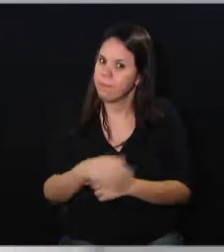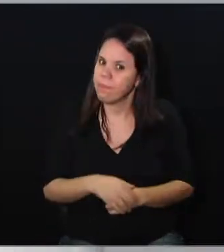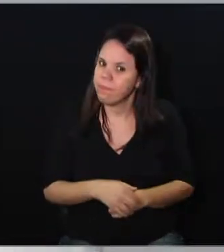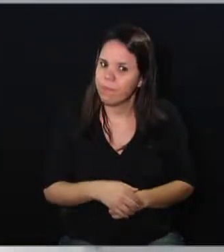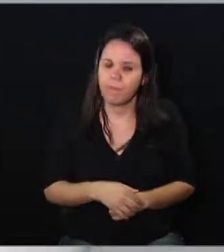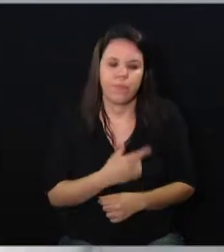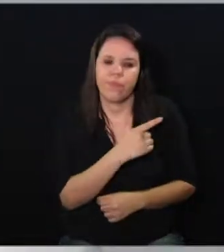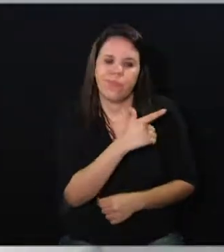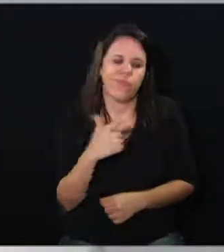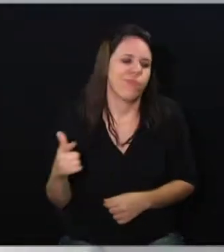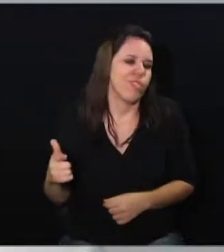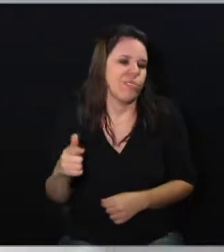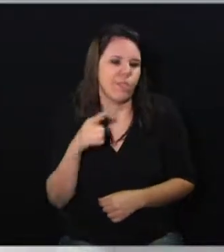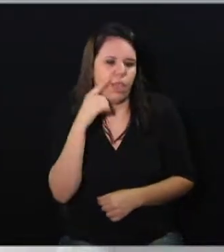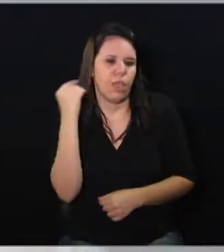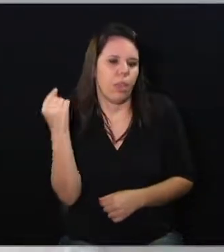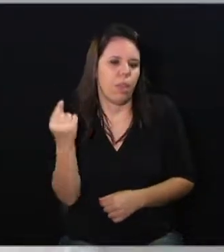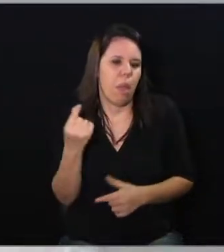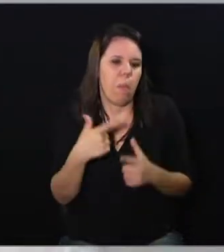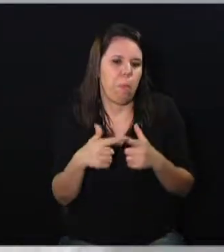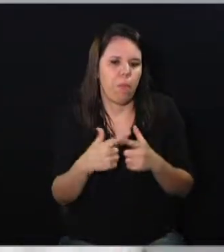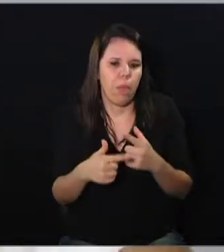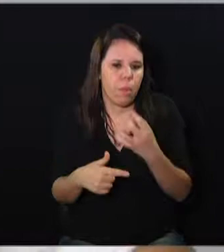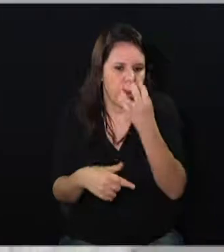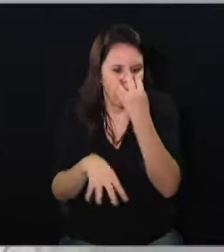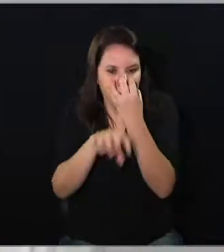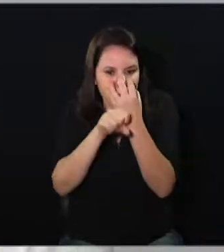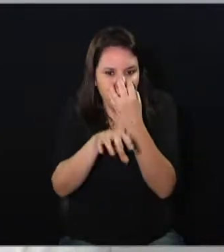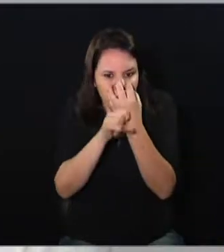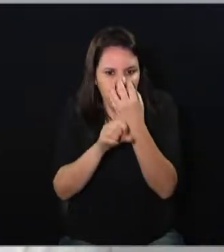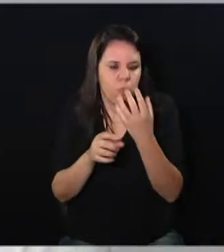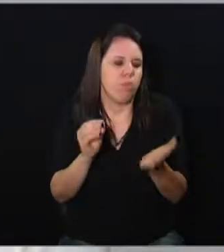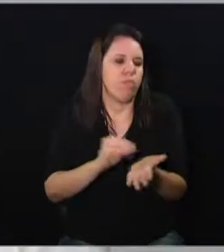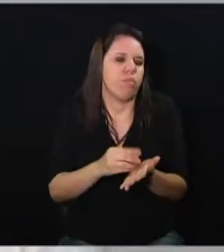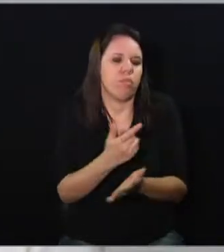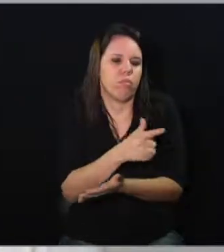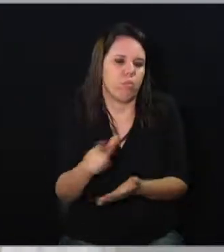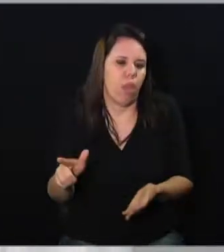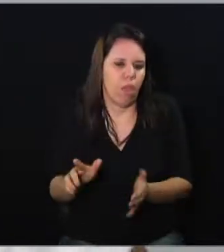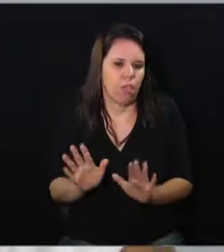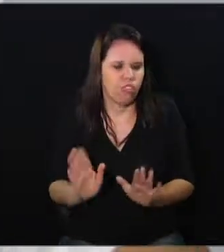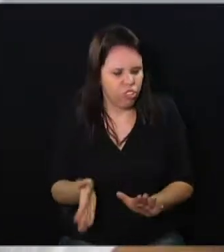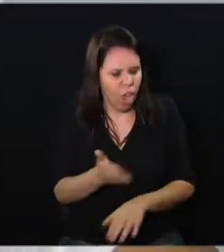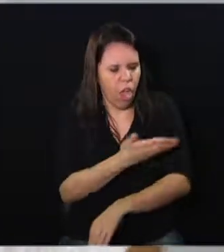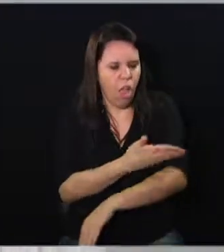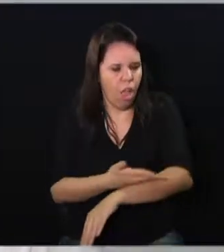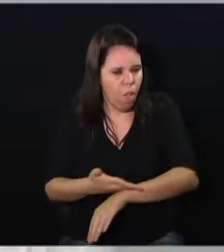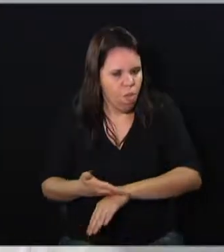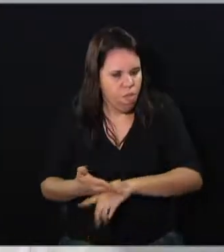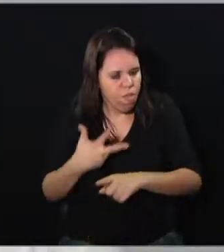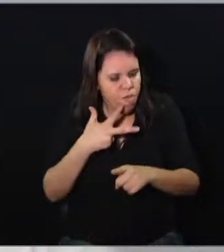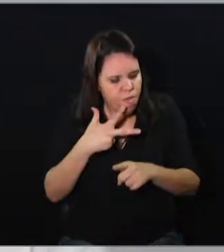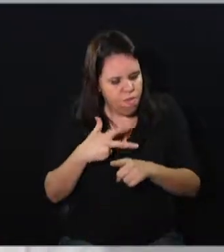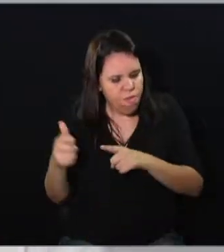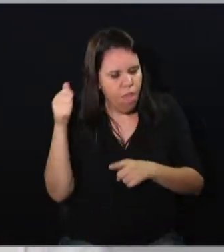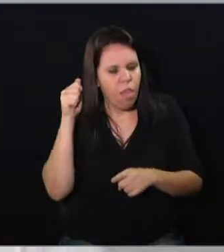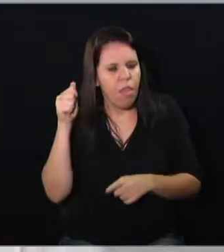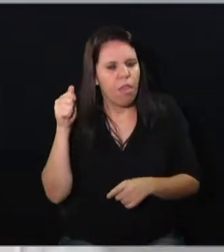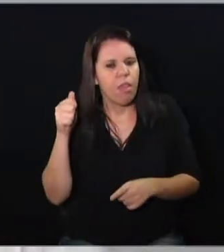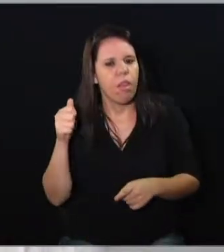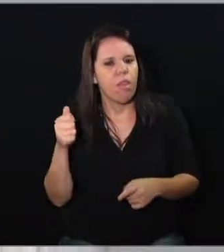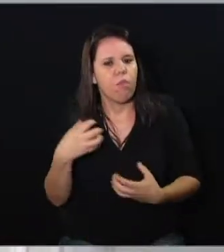temos gatos com problemas de respiração, nenhuma insuficiência respiratória, porque eles já contemplam uma certa